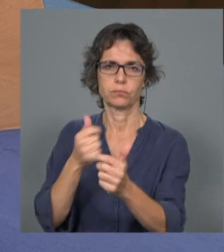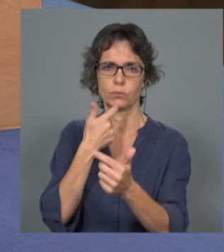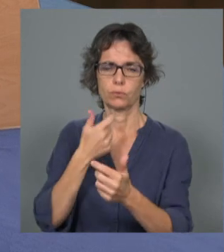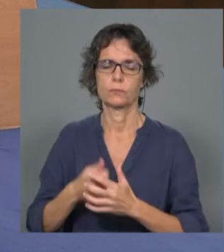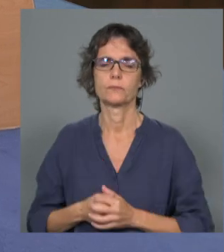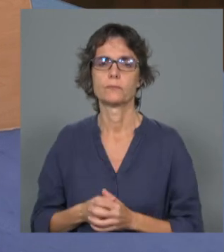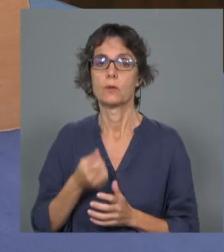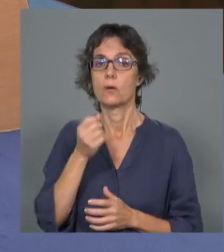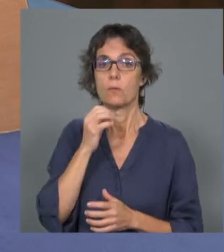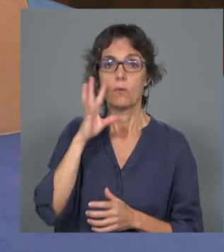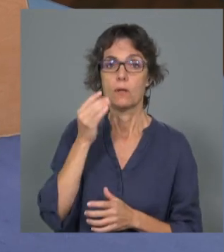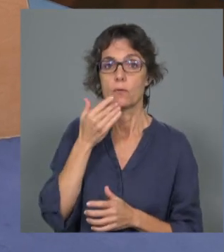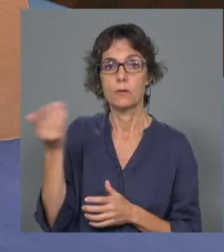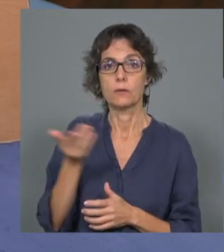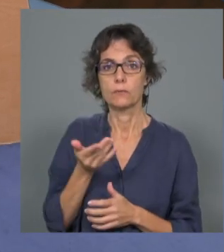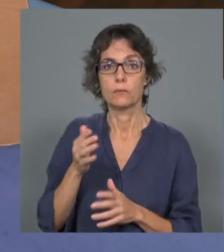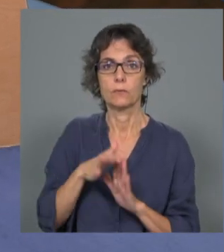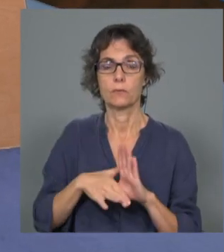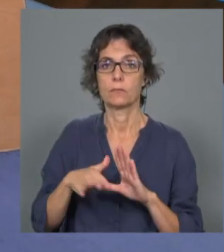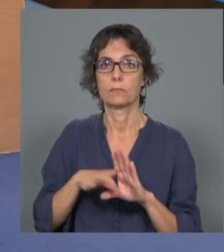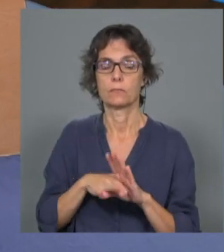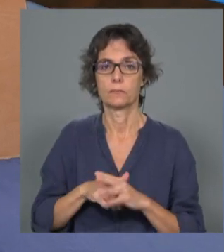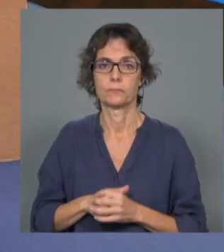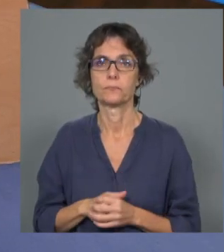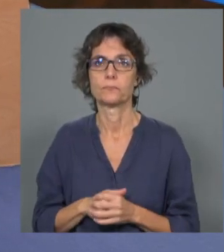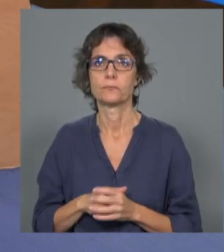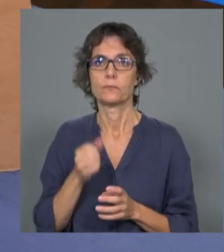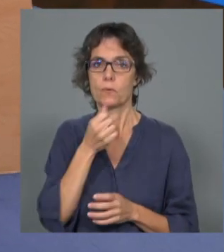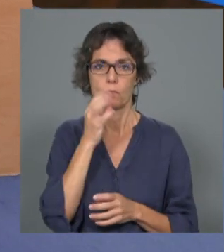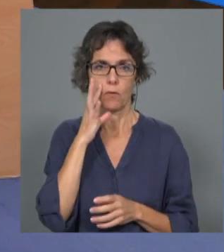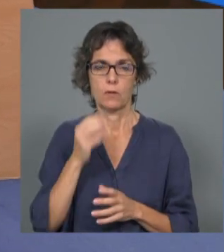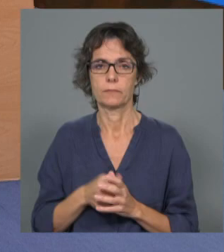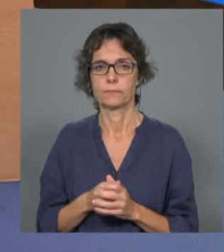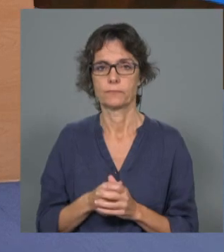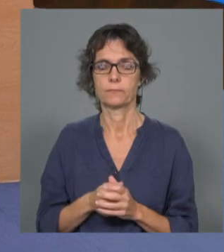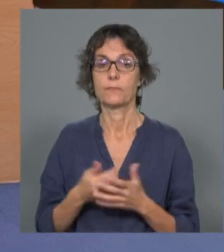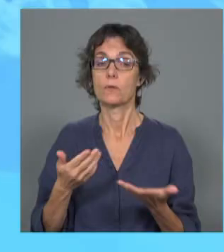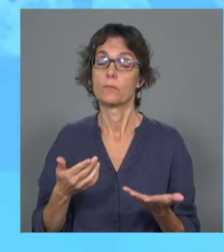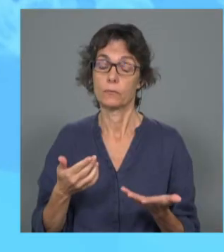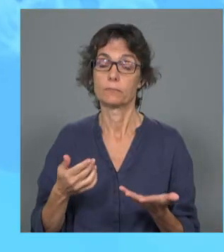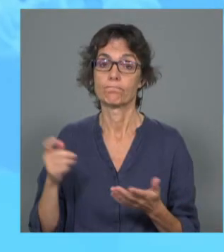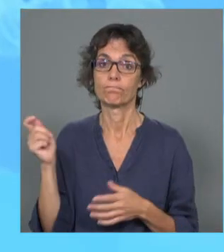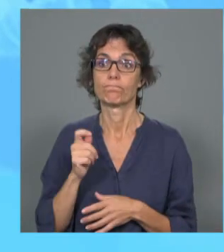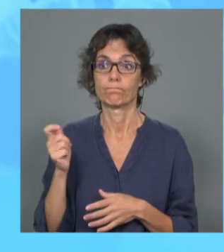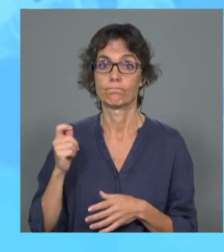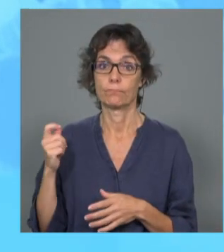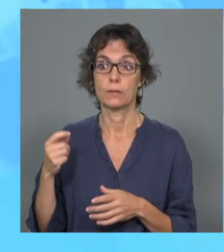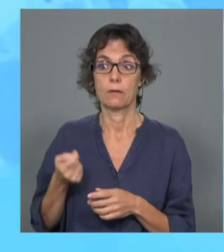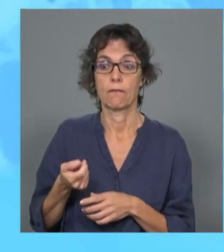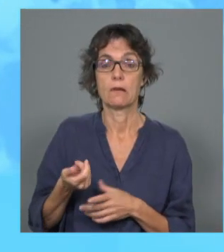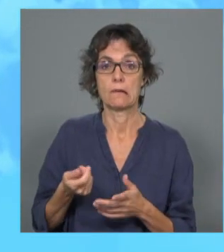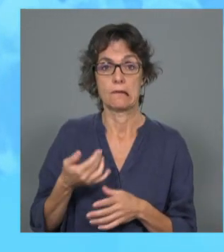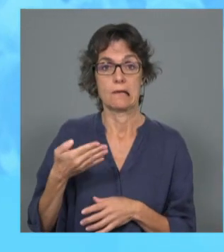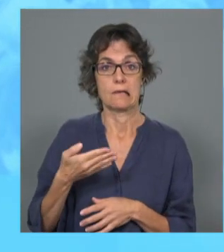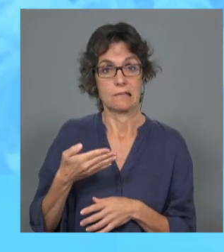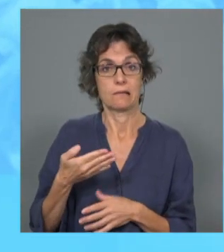estar entre nós uma vez mais. Boa tarde. Entretanto, são quase 7 meses desta invasão,